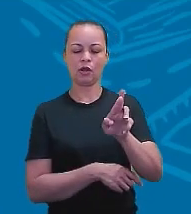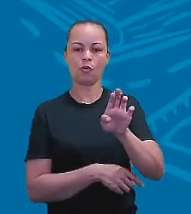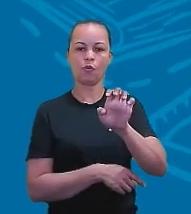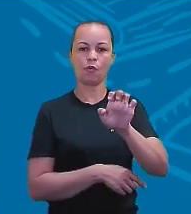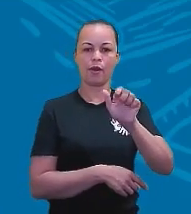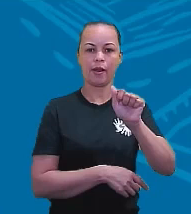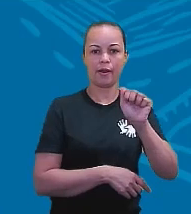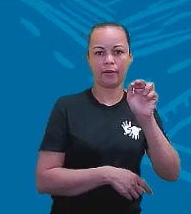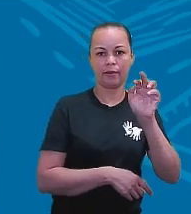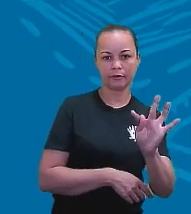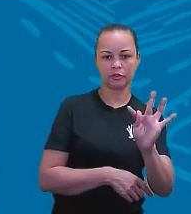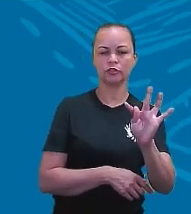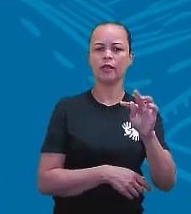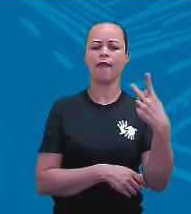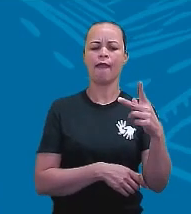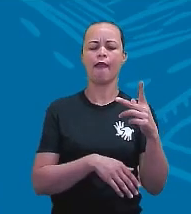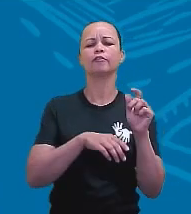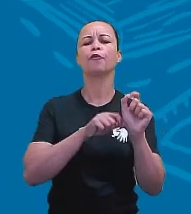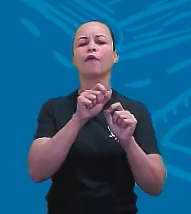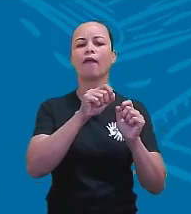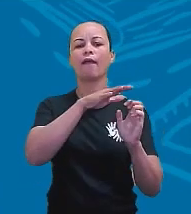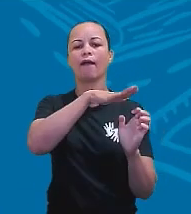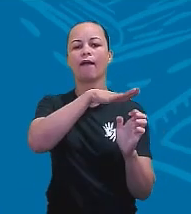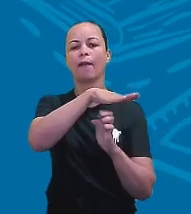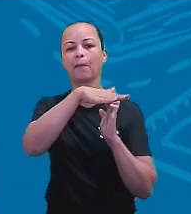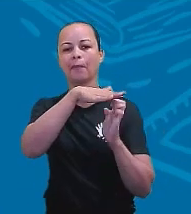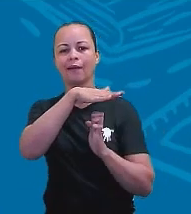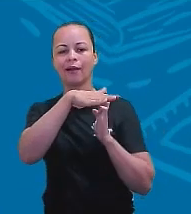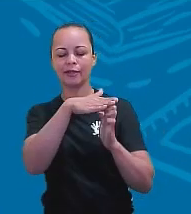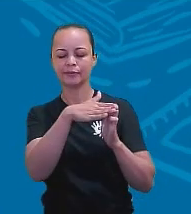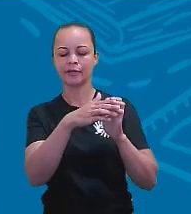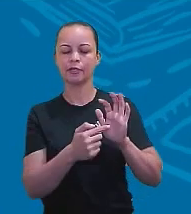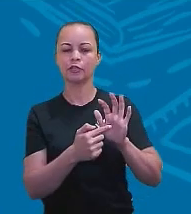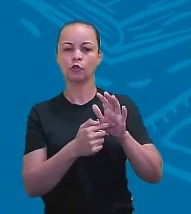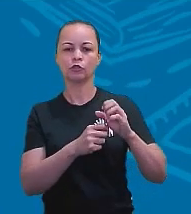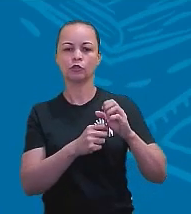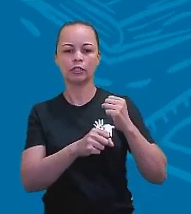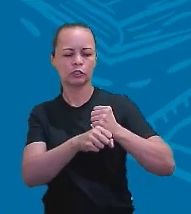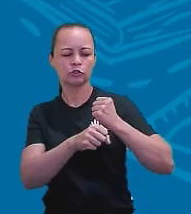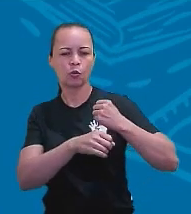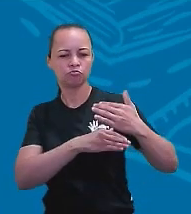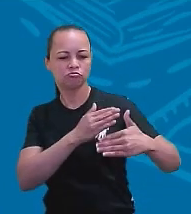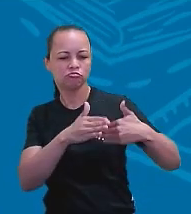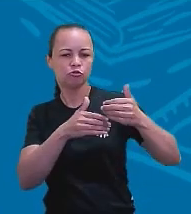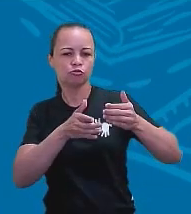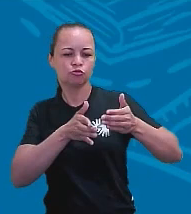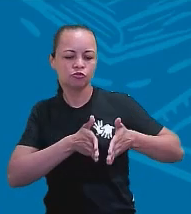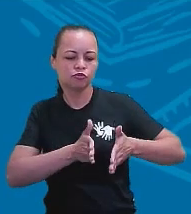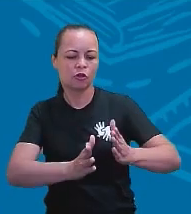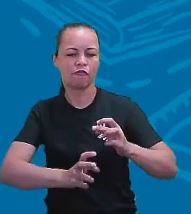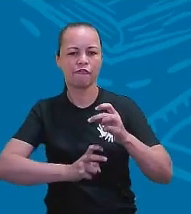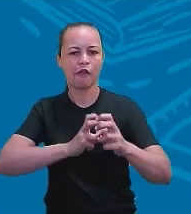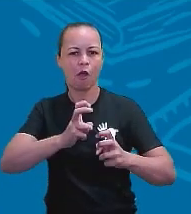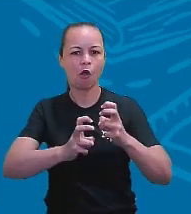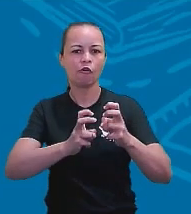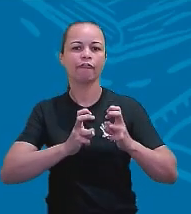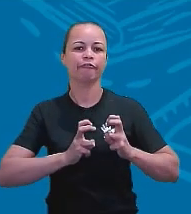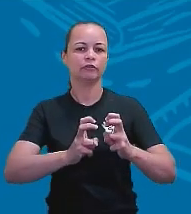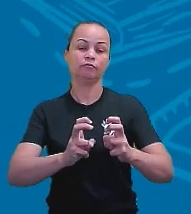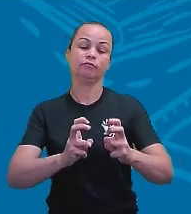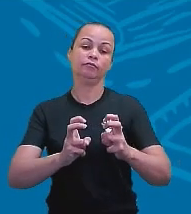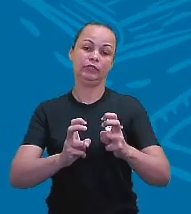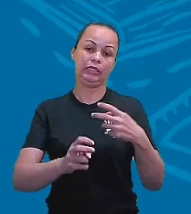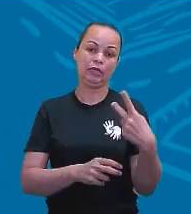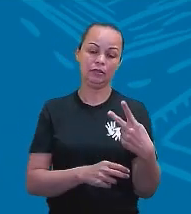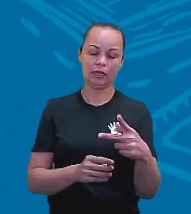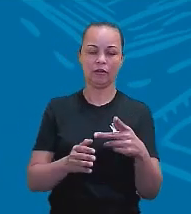foi exatamente a empresa que trouxe essas construções através aí também das ferrovias. Então, ela aí